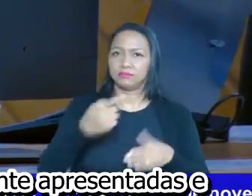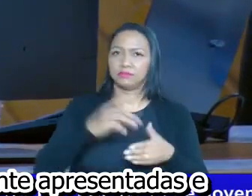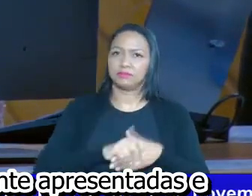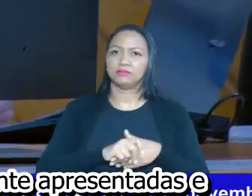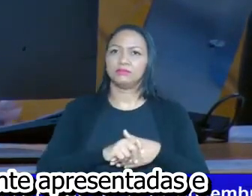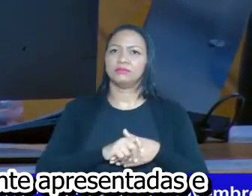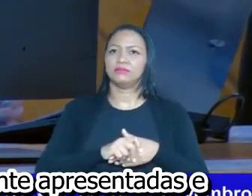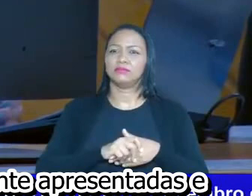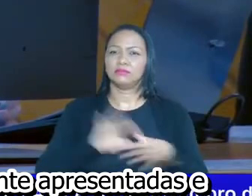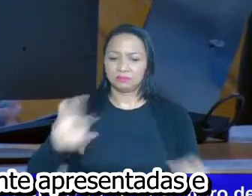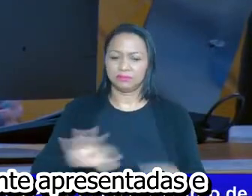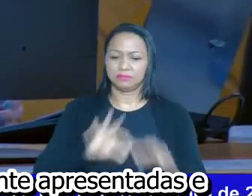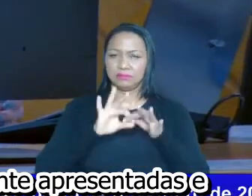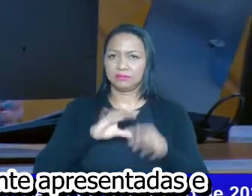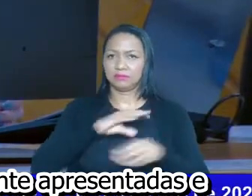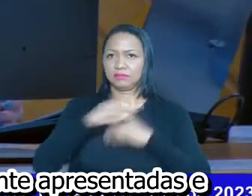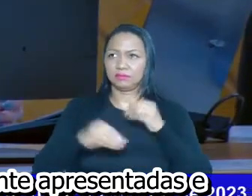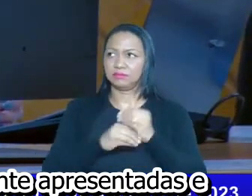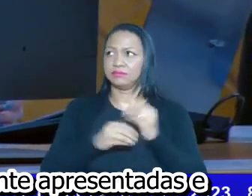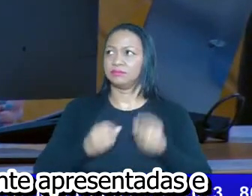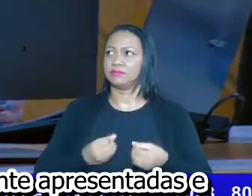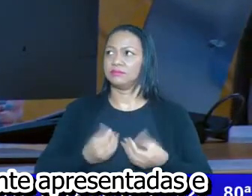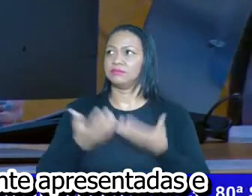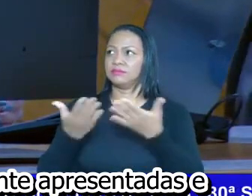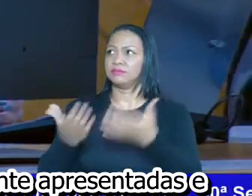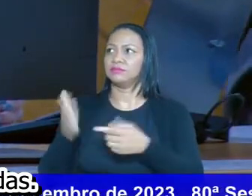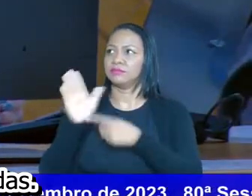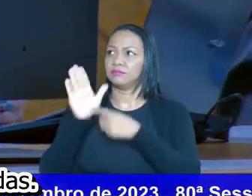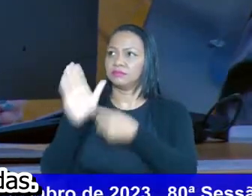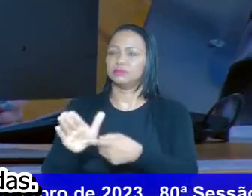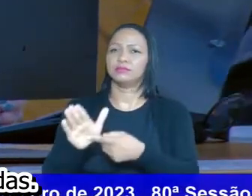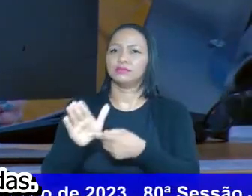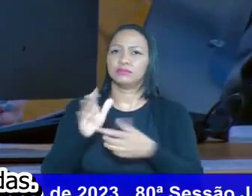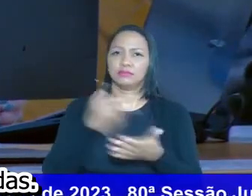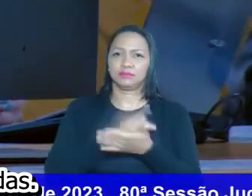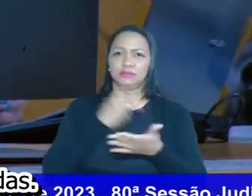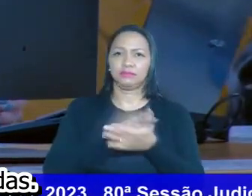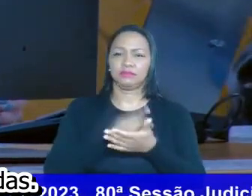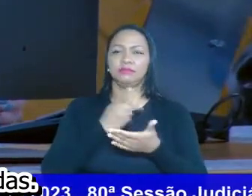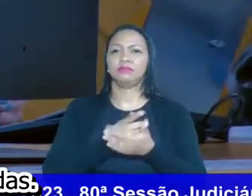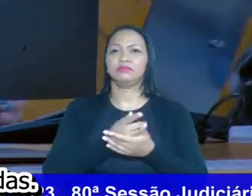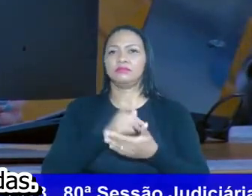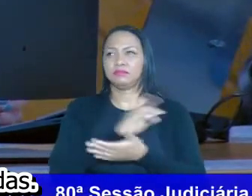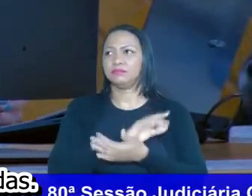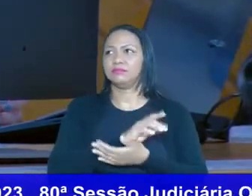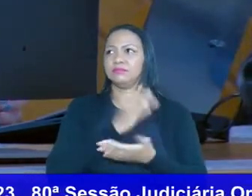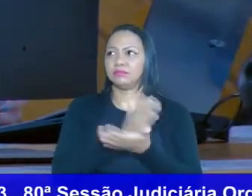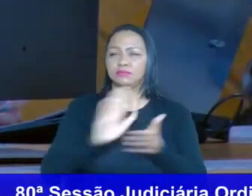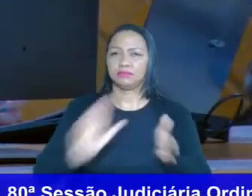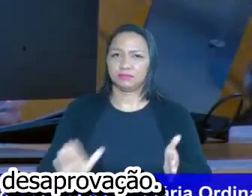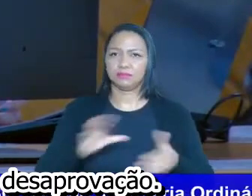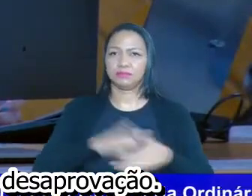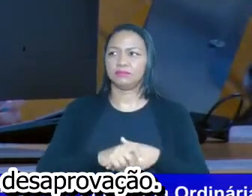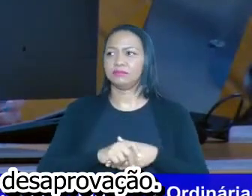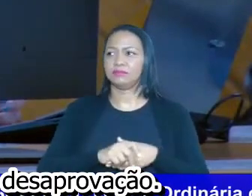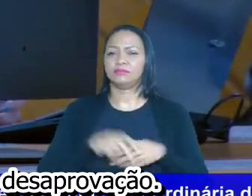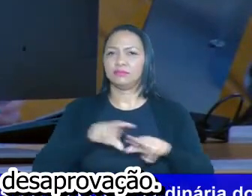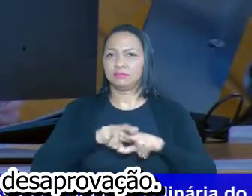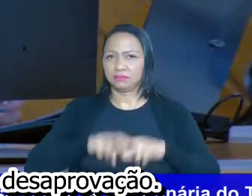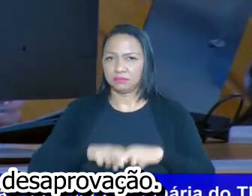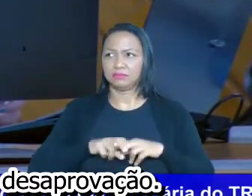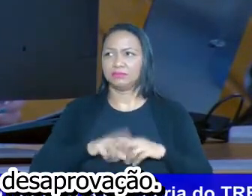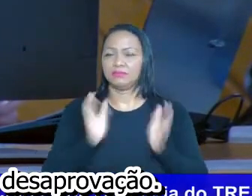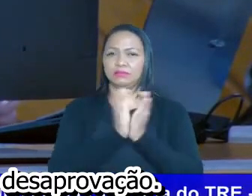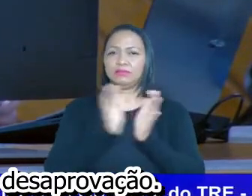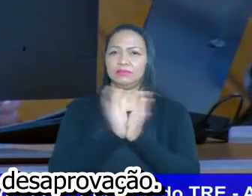notificação, essas peças elas foram devidamente apresentadas e as inconsistências foram integralmente sanadas. Apesar disso, o